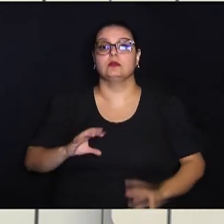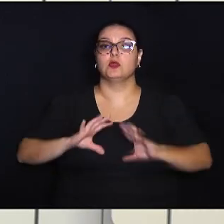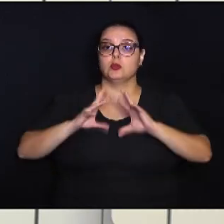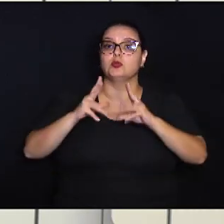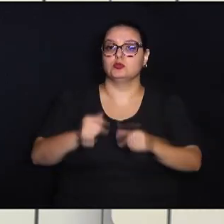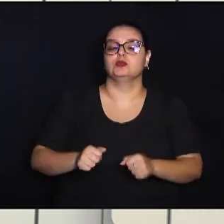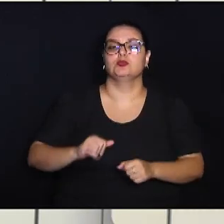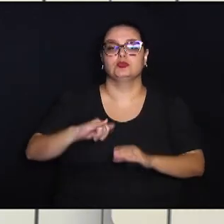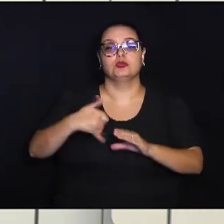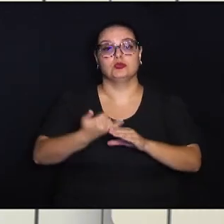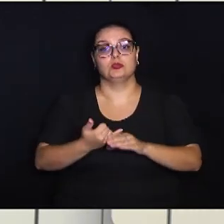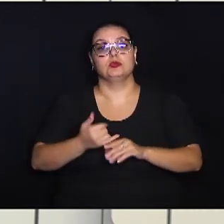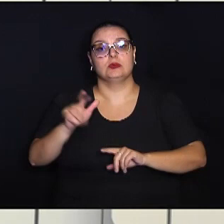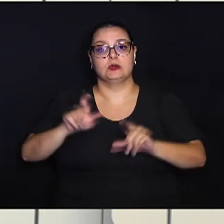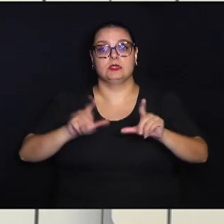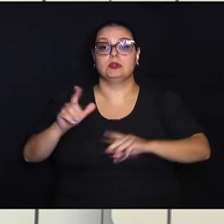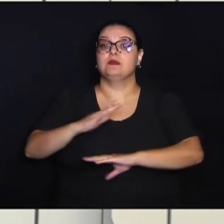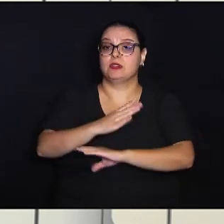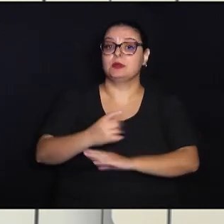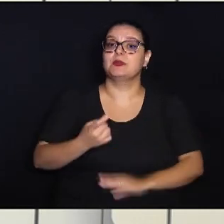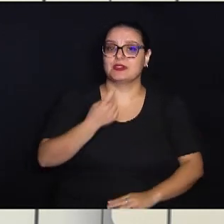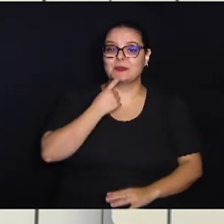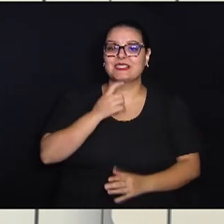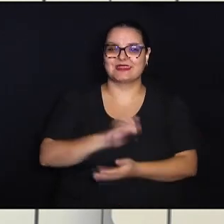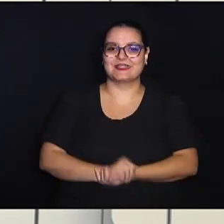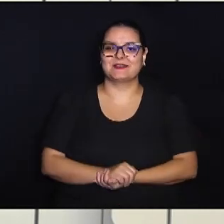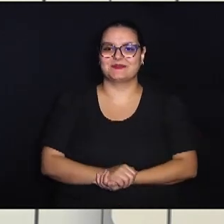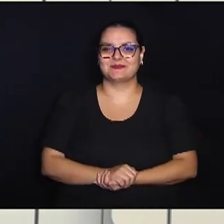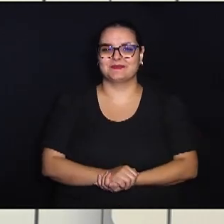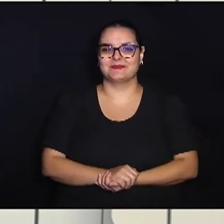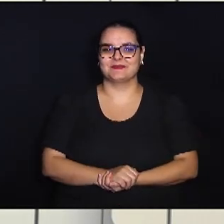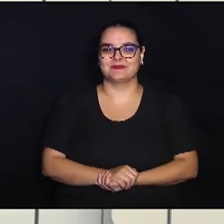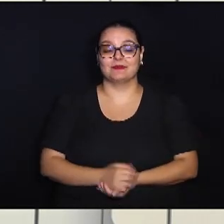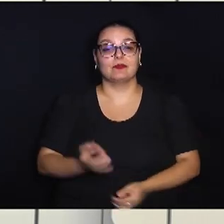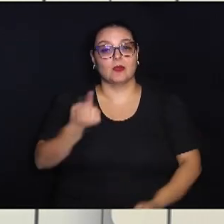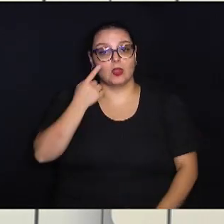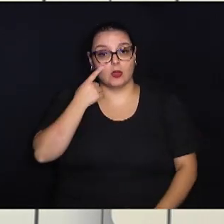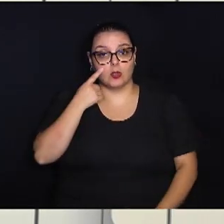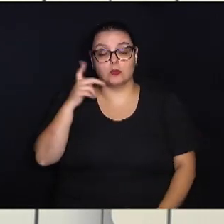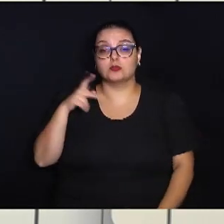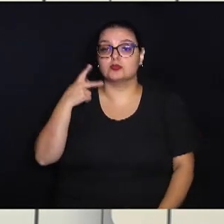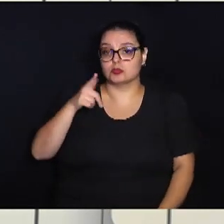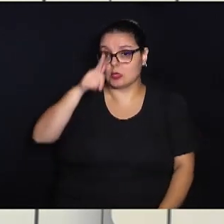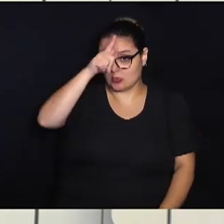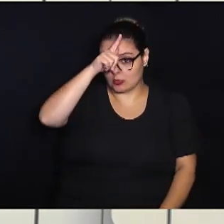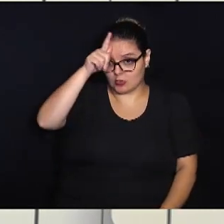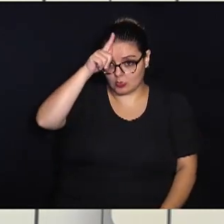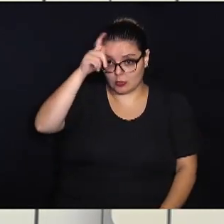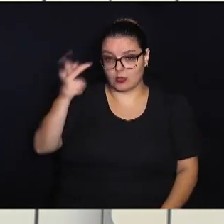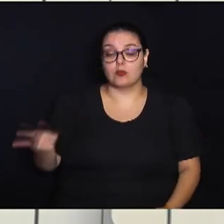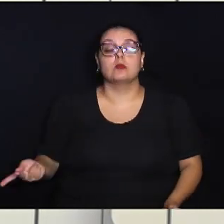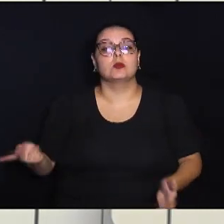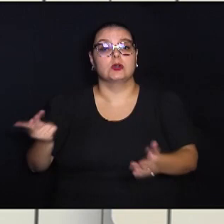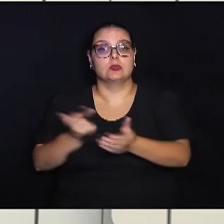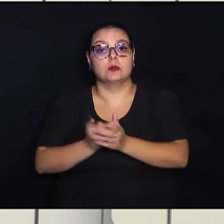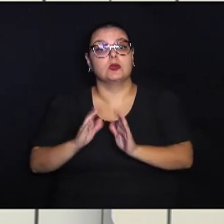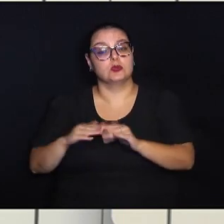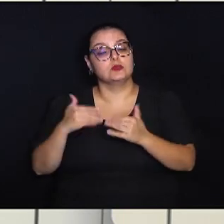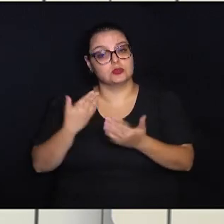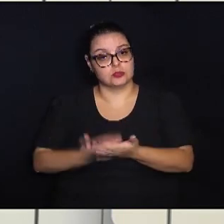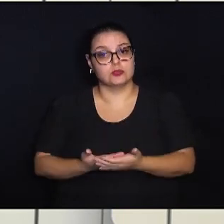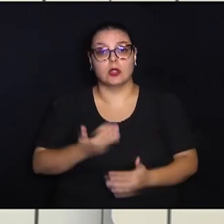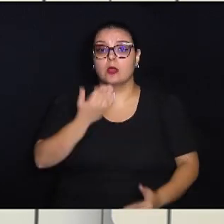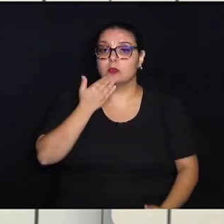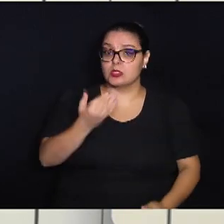no youtube.com/TV Câmara Campinas. E olha só, o vereador Gustavo Peta protocolou um requerimento